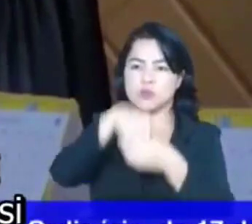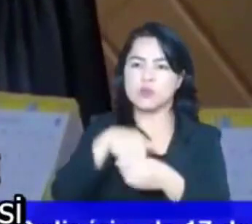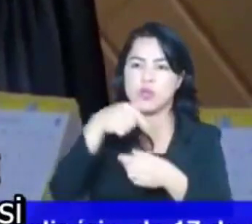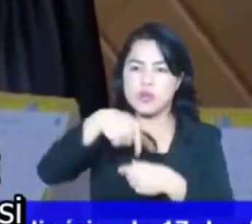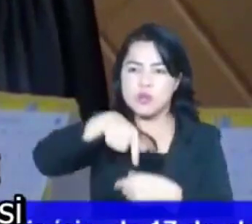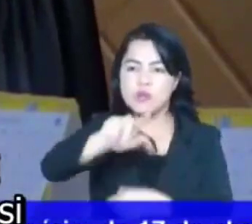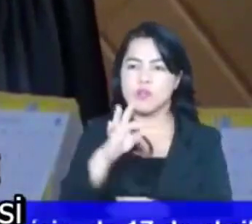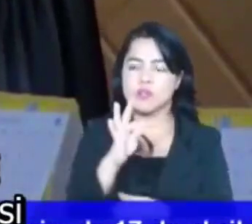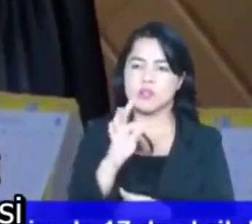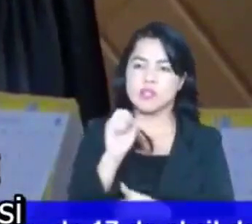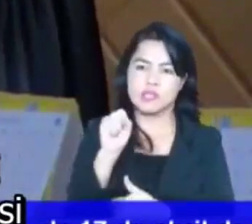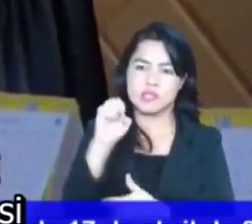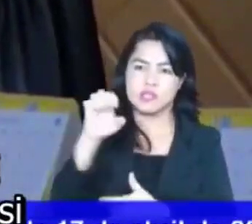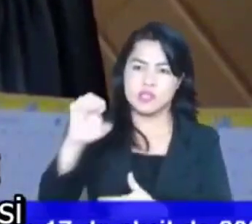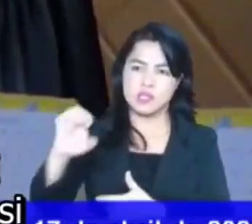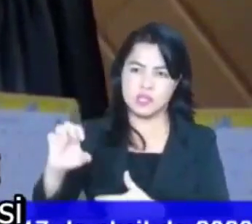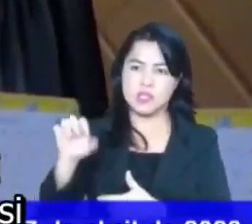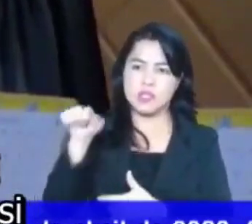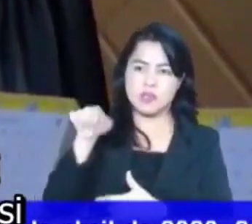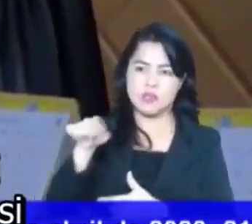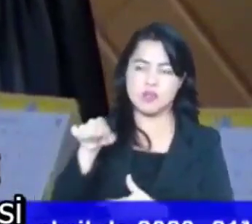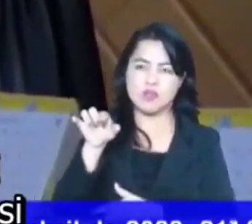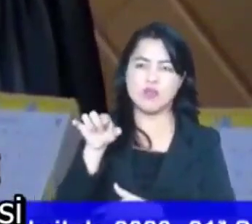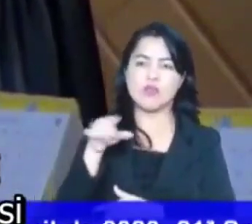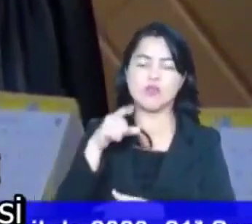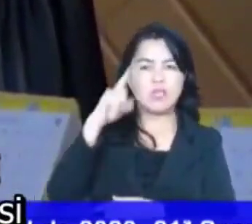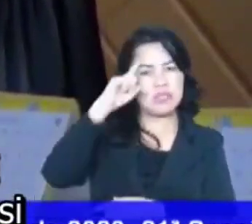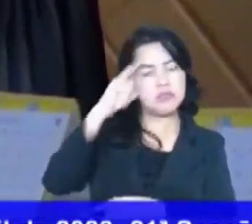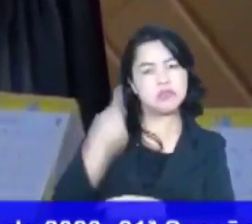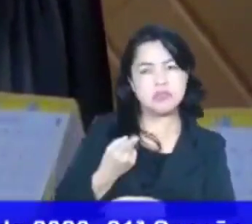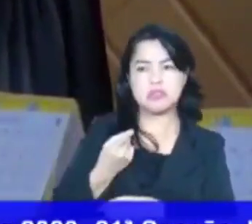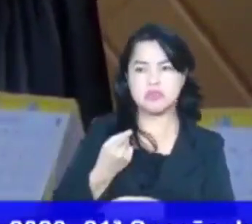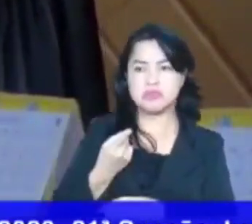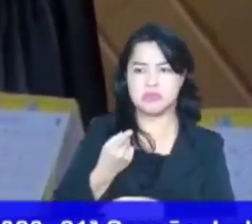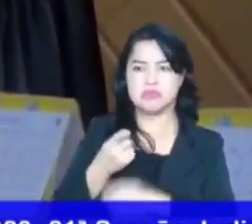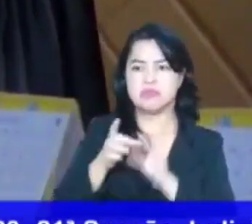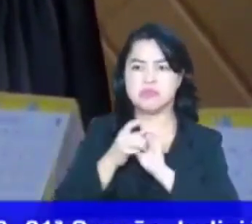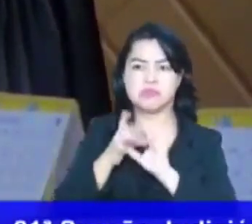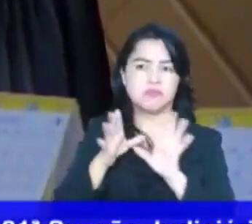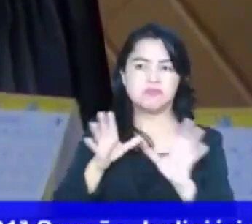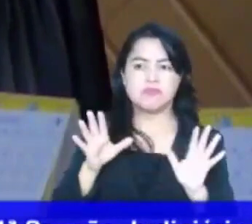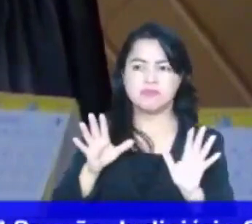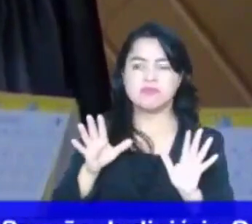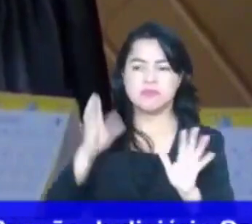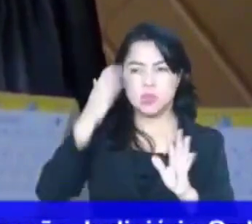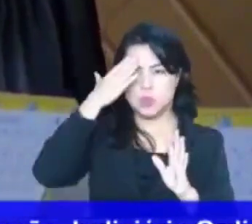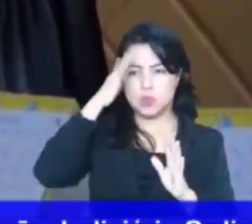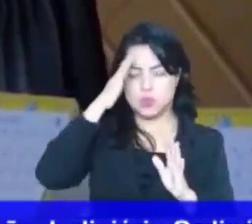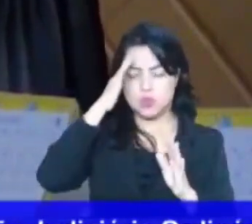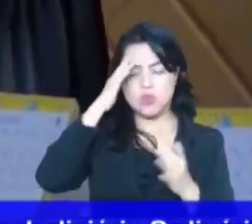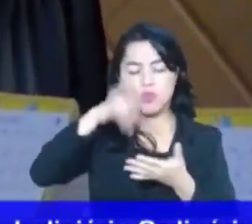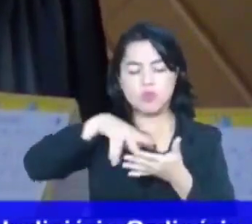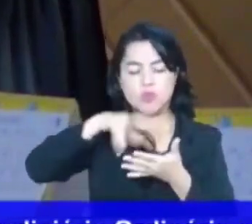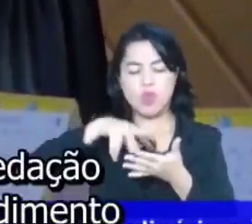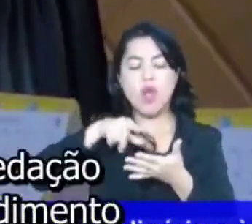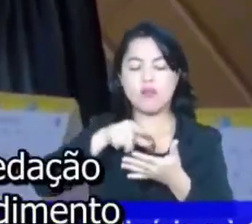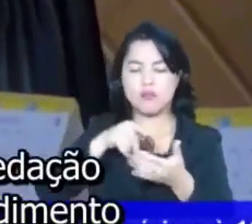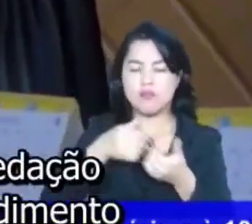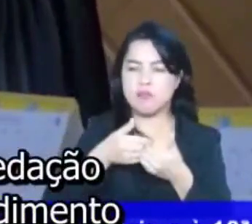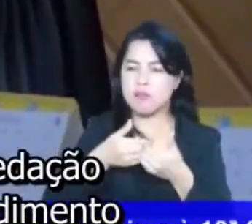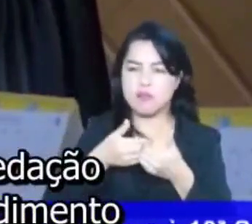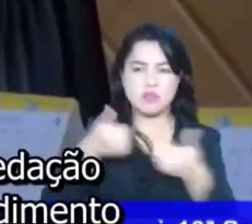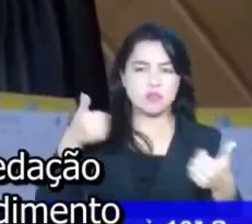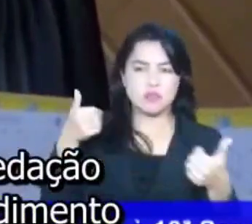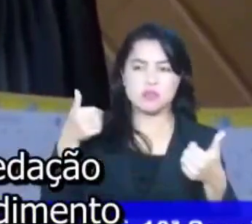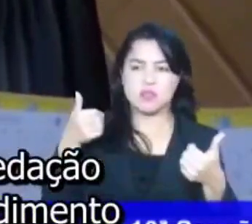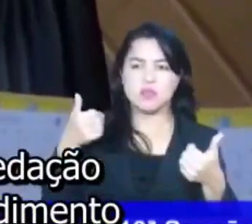o TSE, numa decisão monocrática do ministro Jorge Mussi, entende pelo afastamento, mas faz